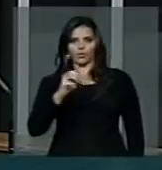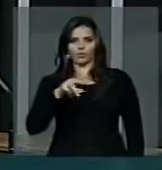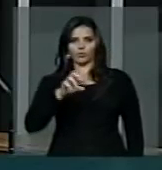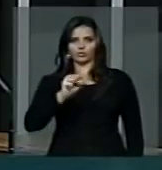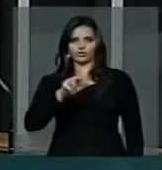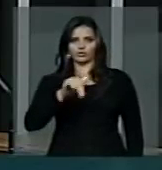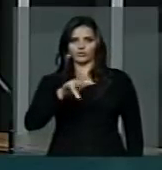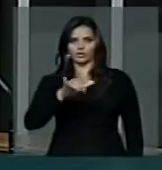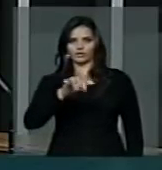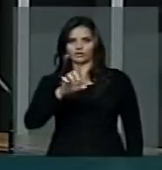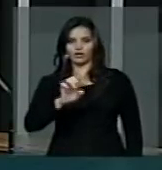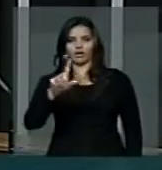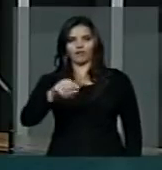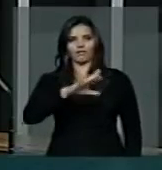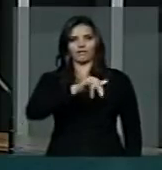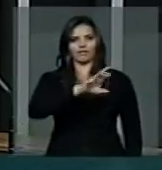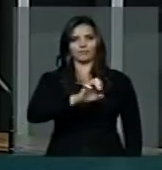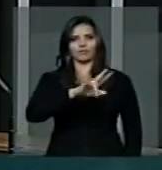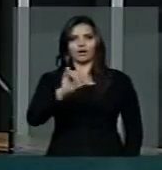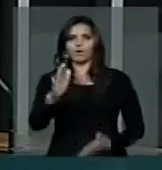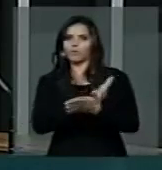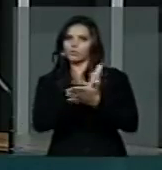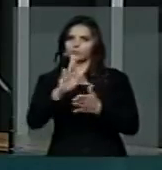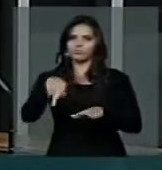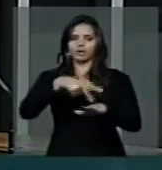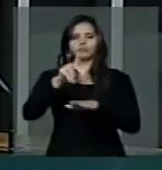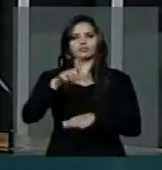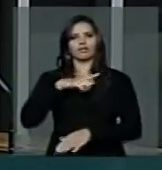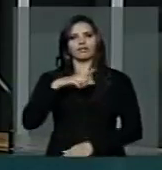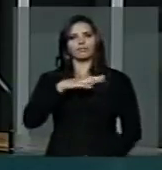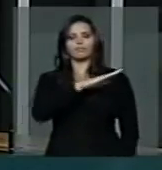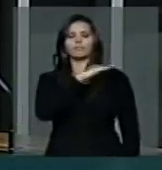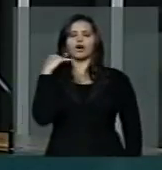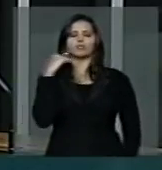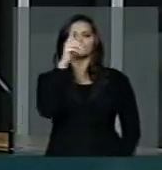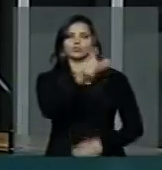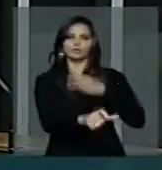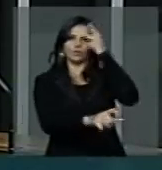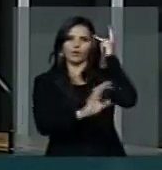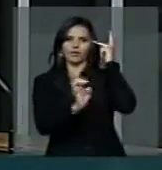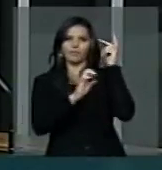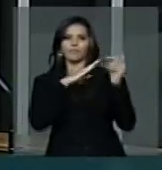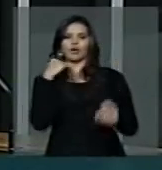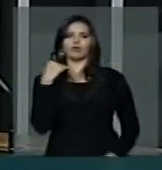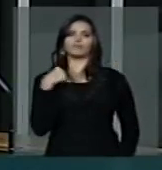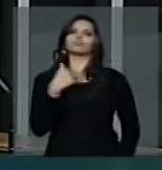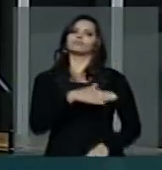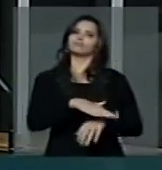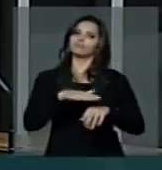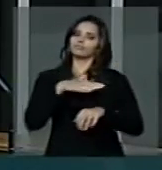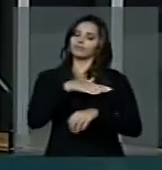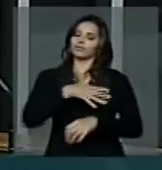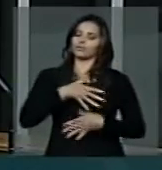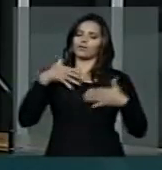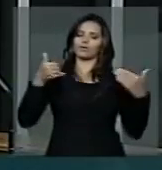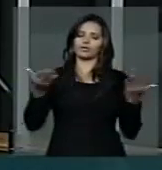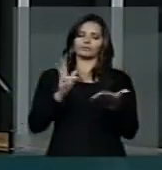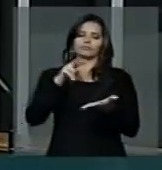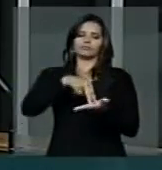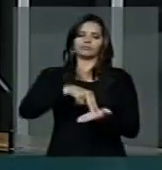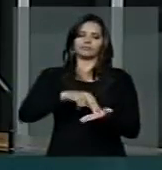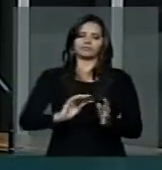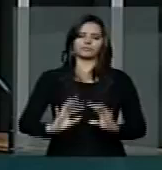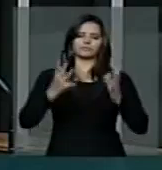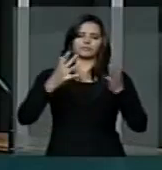e em alguns deles é apenada com a morte. Por isso, é uma honra subir a essa tribuna no dia em que celebramos